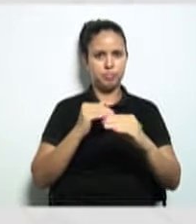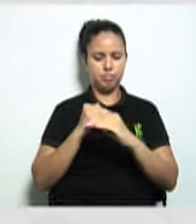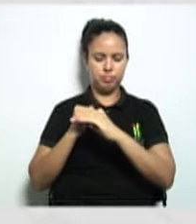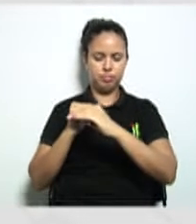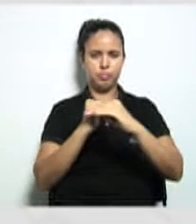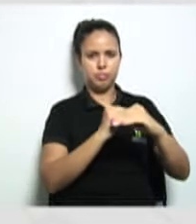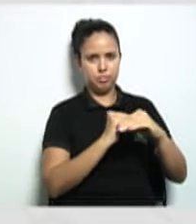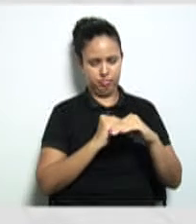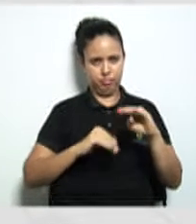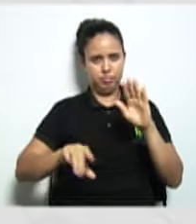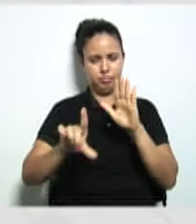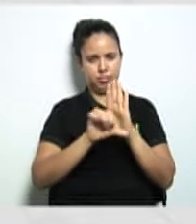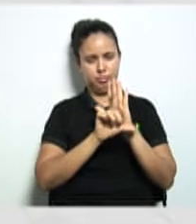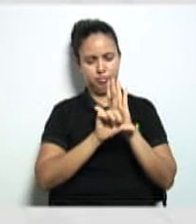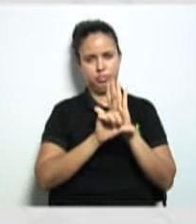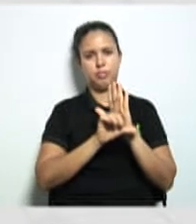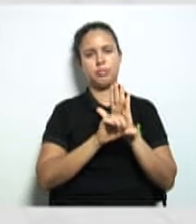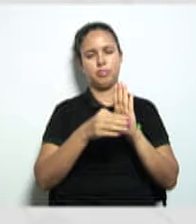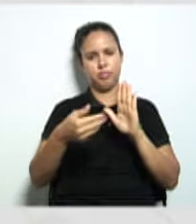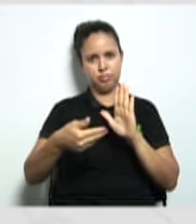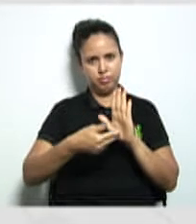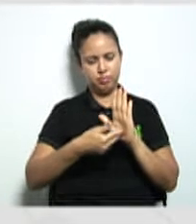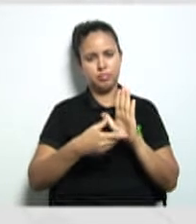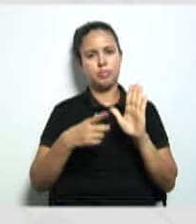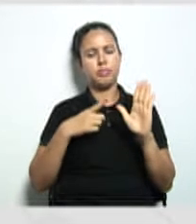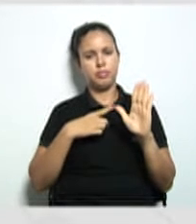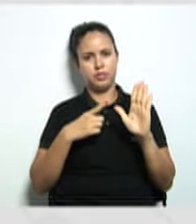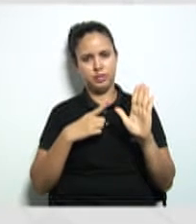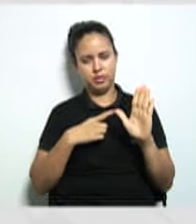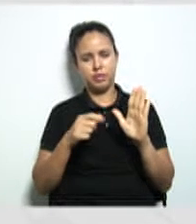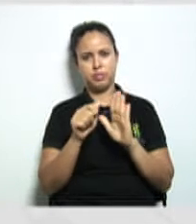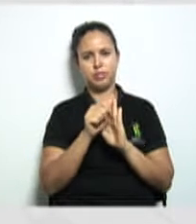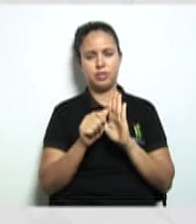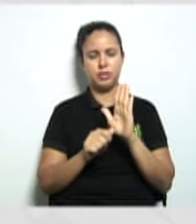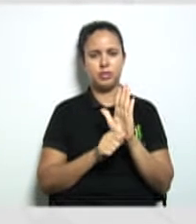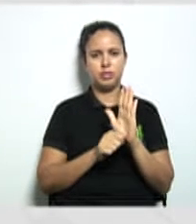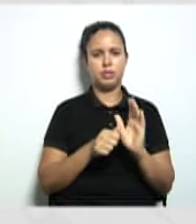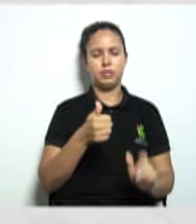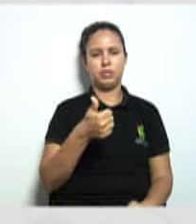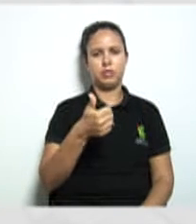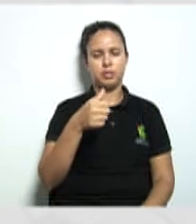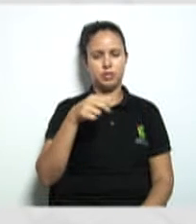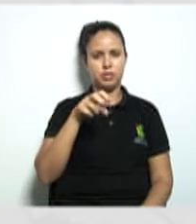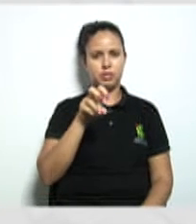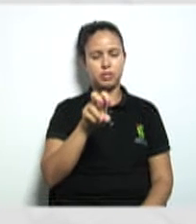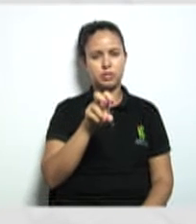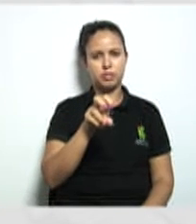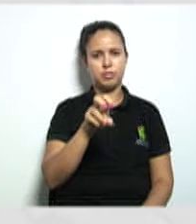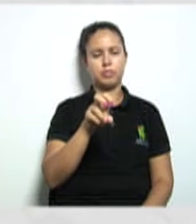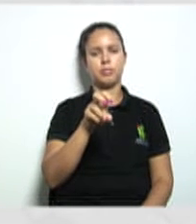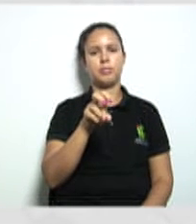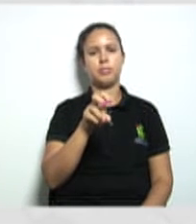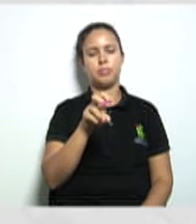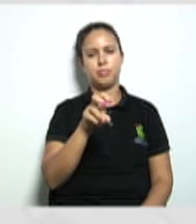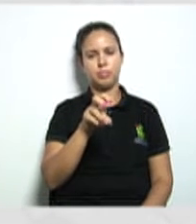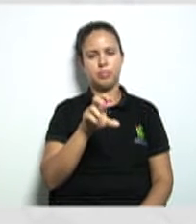isso? Então, isso nós encontramos previsão aonde? No artigo 5º da